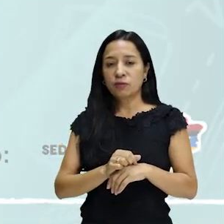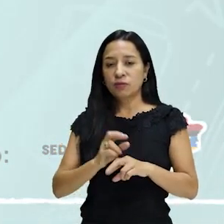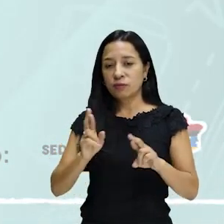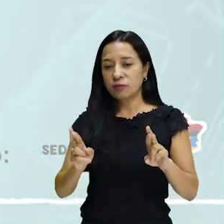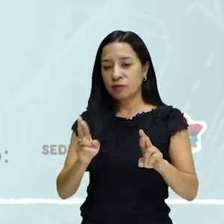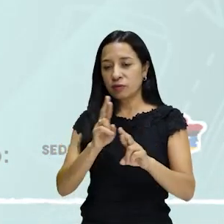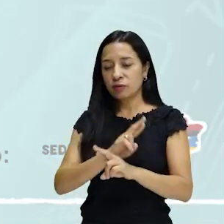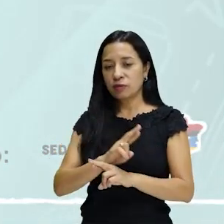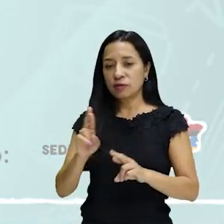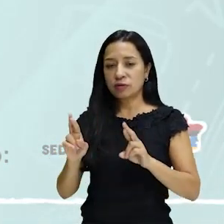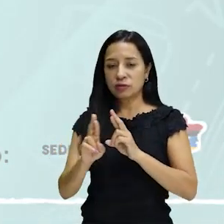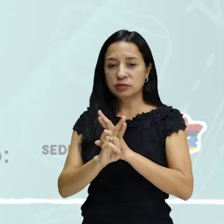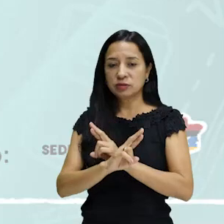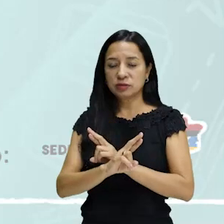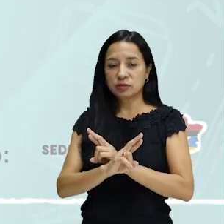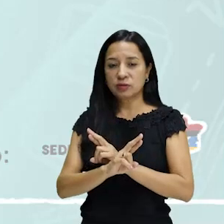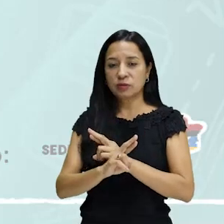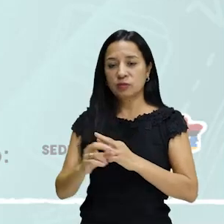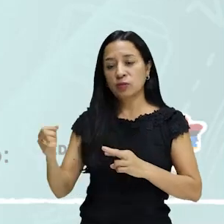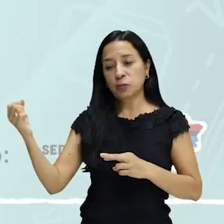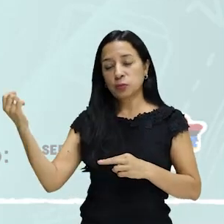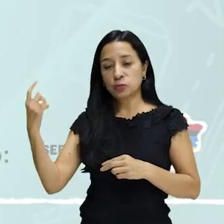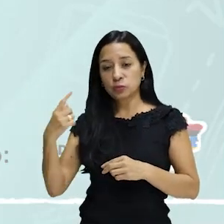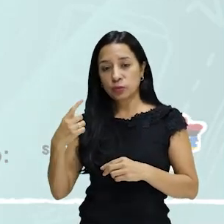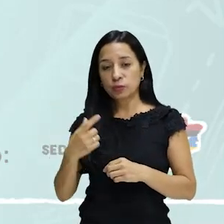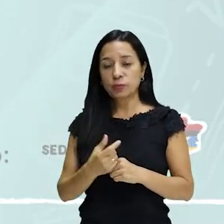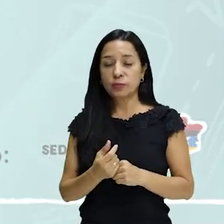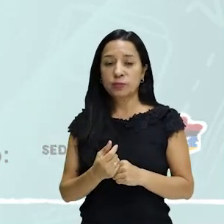relação entre a força, né, relacionada ao Sol,